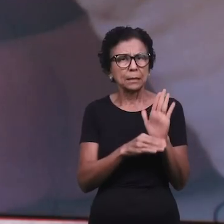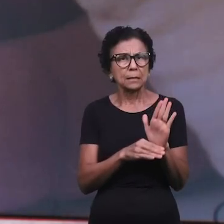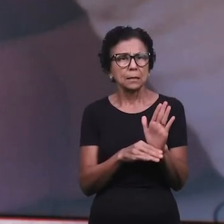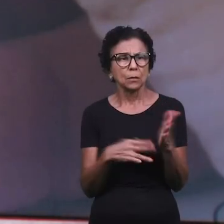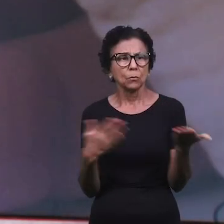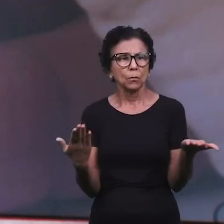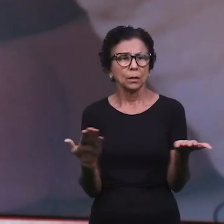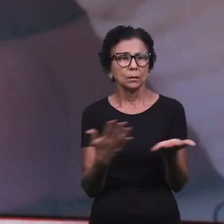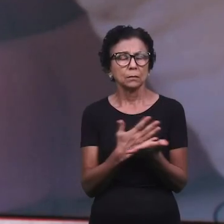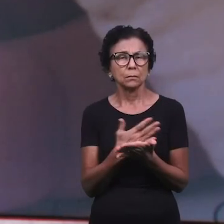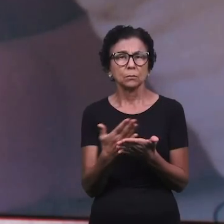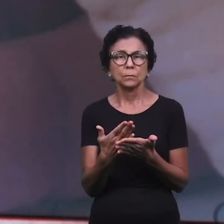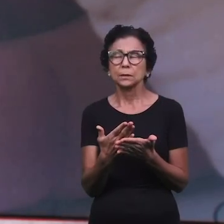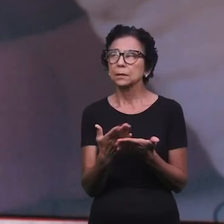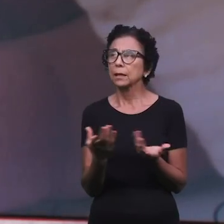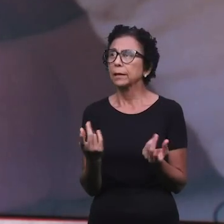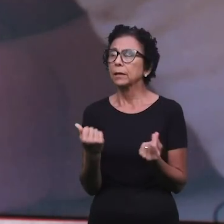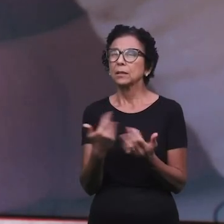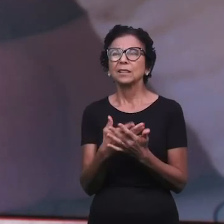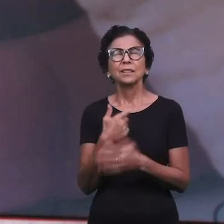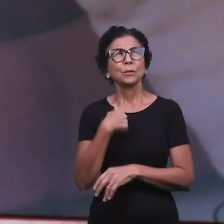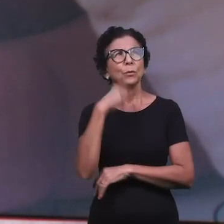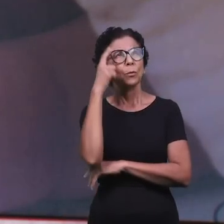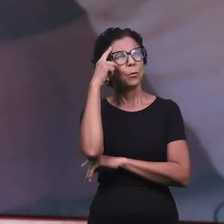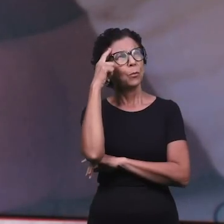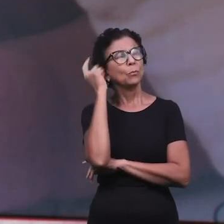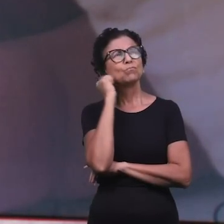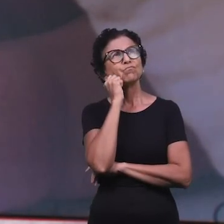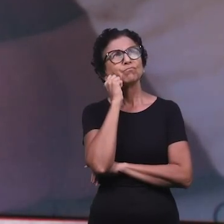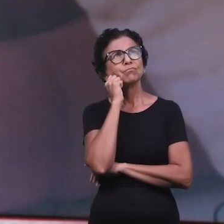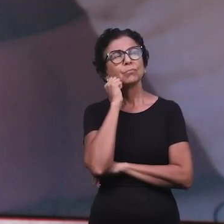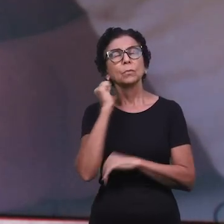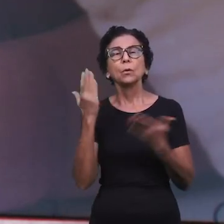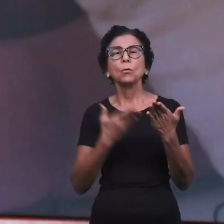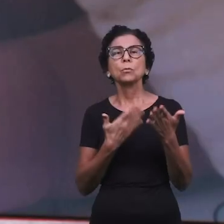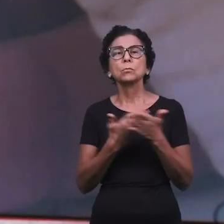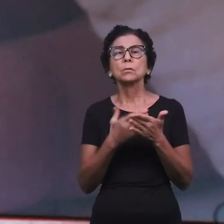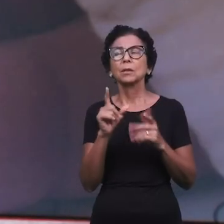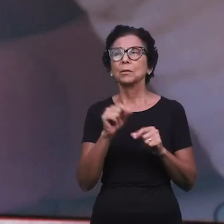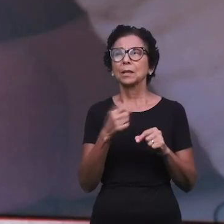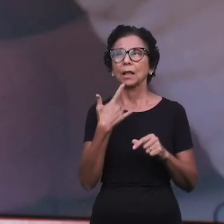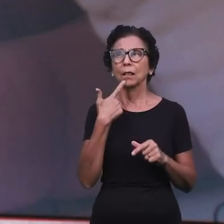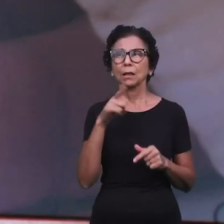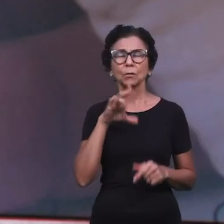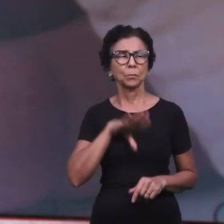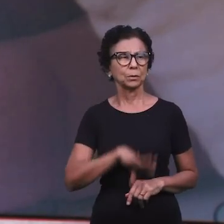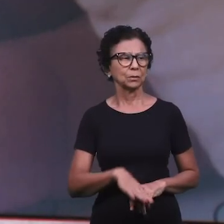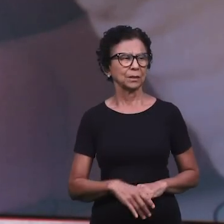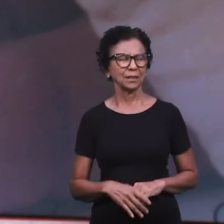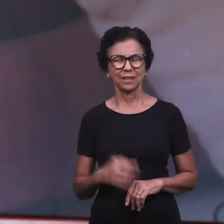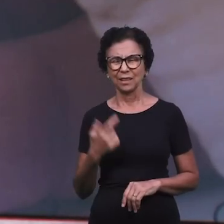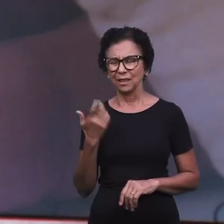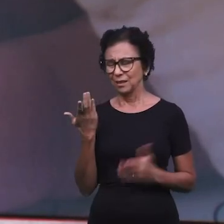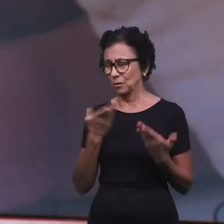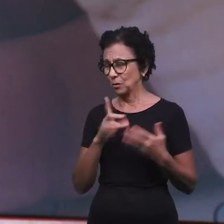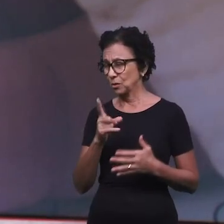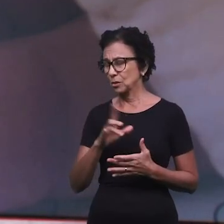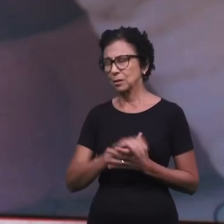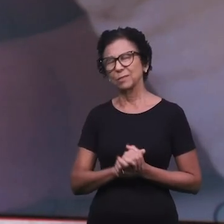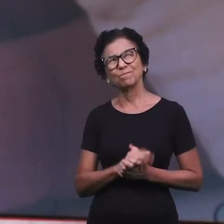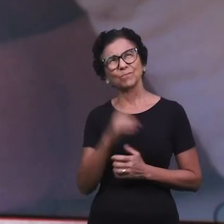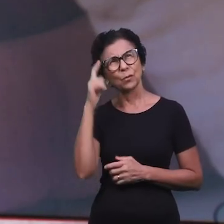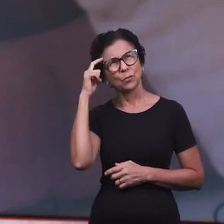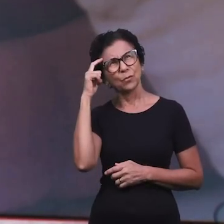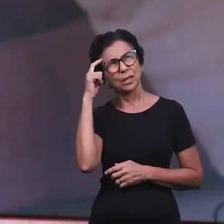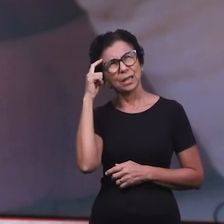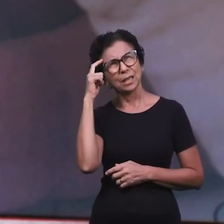de estudos e vai pensar assim: olha, o que que eu vou estudar hoje? Ah, vou estudar português? Não, hoje eu não estou bem para estudar português. Vou estudar raciocínio